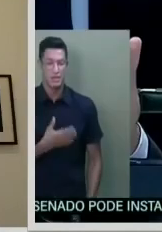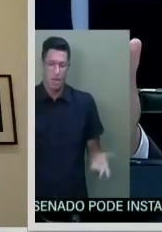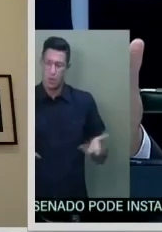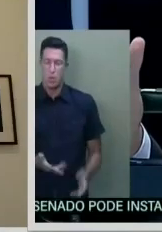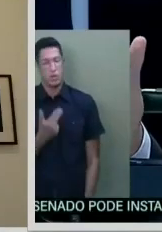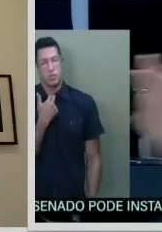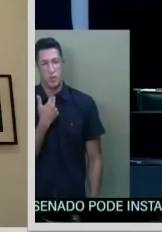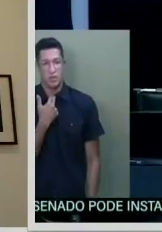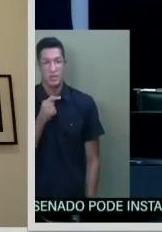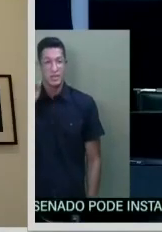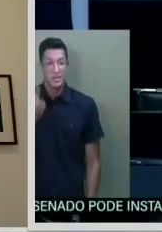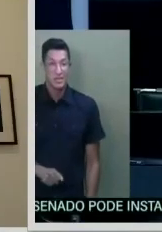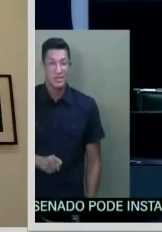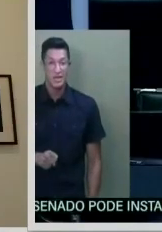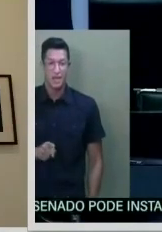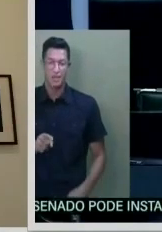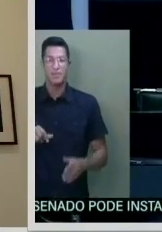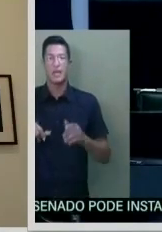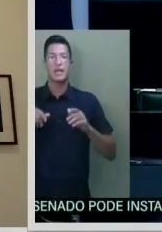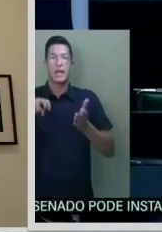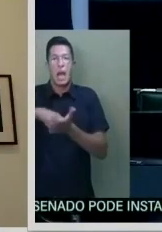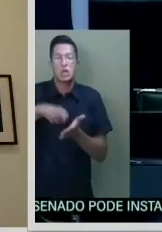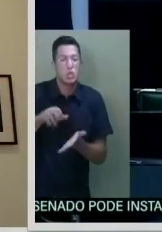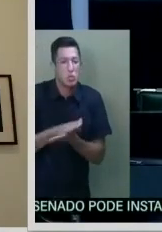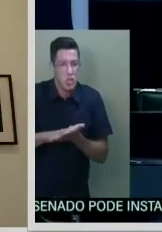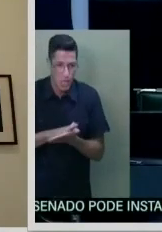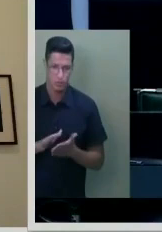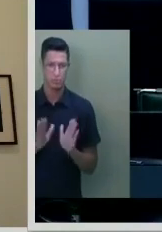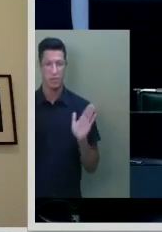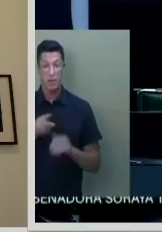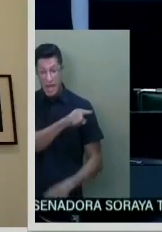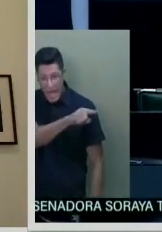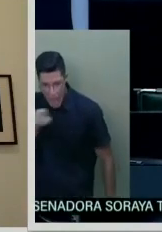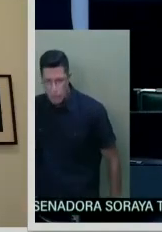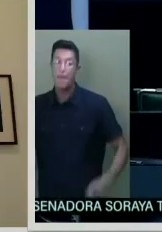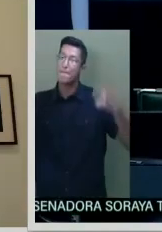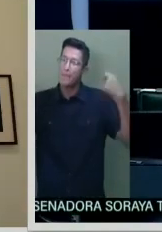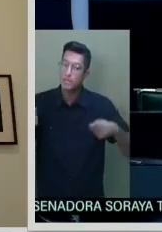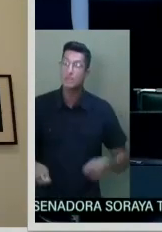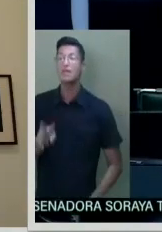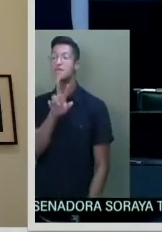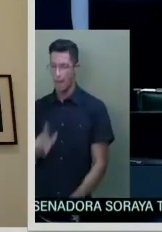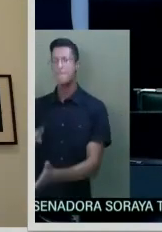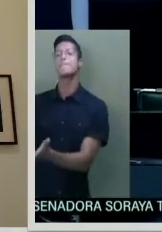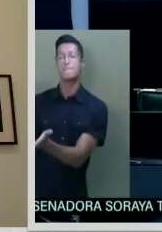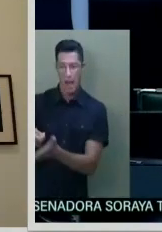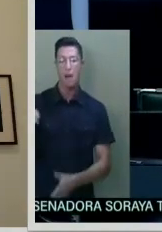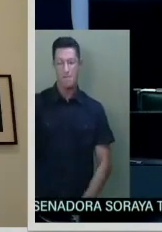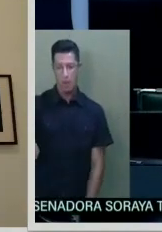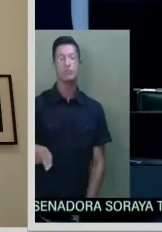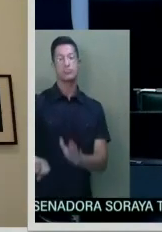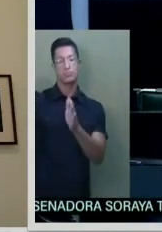pacificação com leniência. Qual é a mensagem, qual é a lição que se pode tirar dessa maneira como está sendo